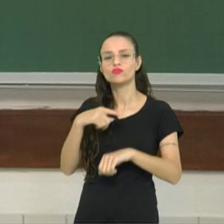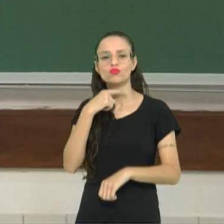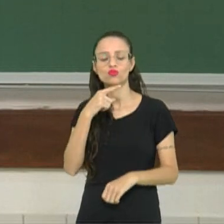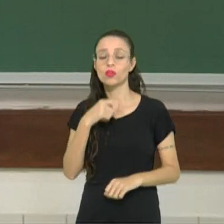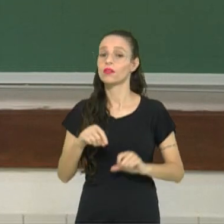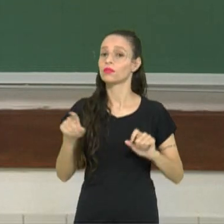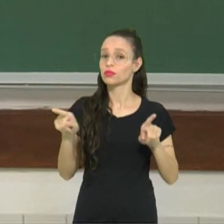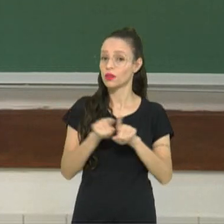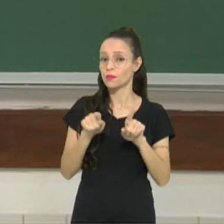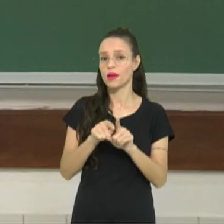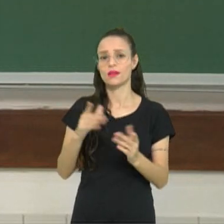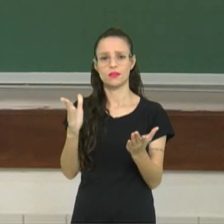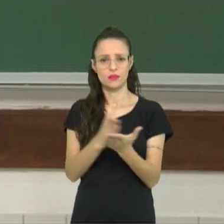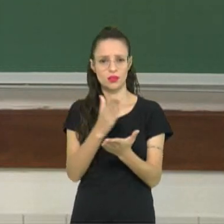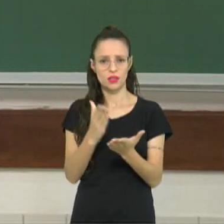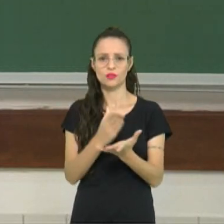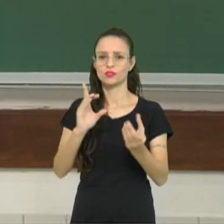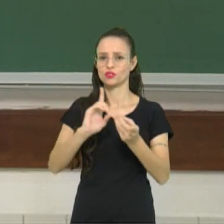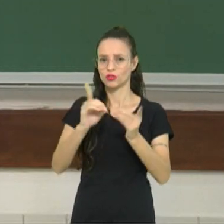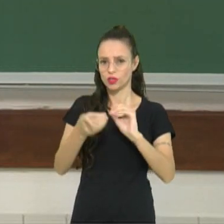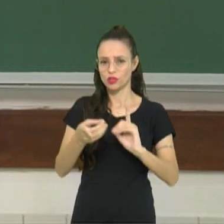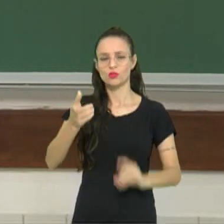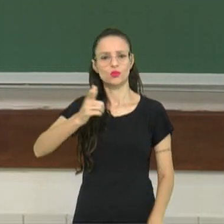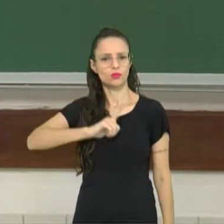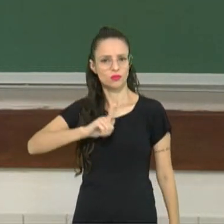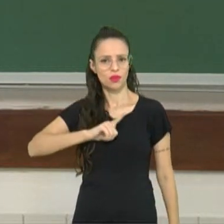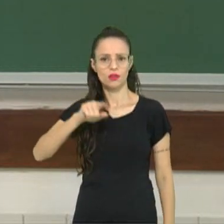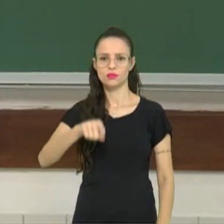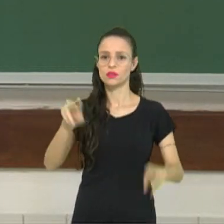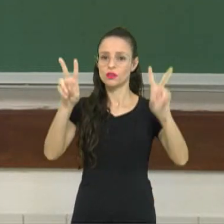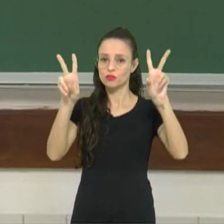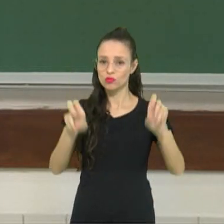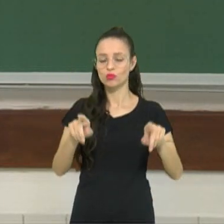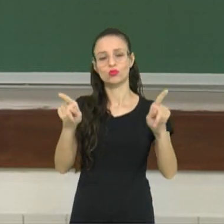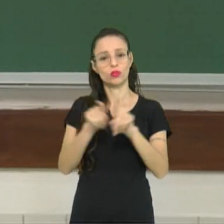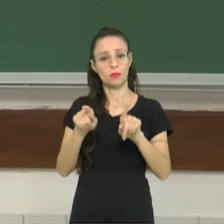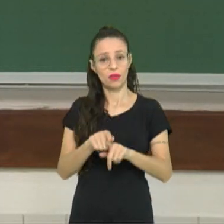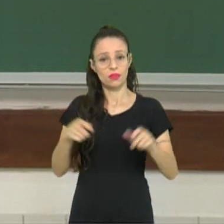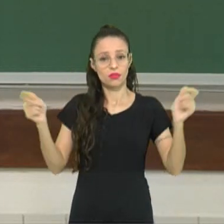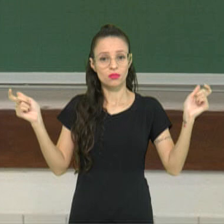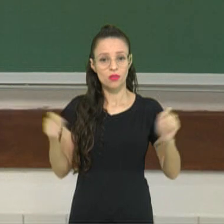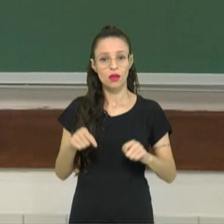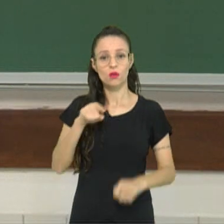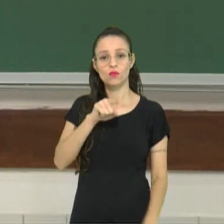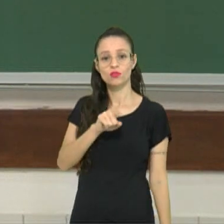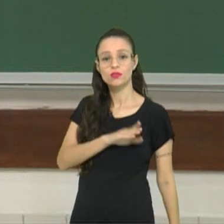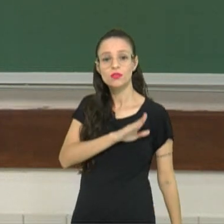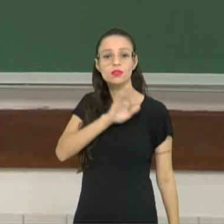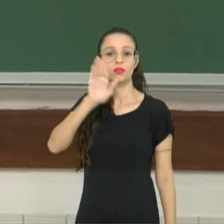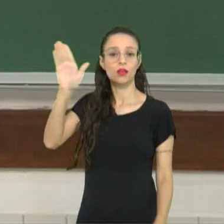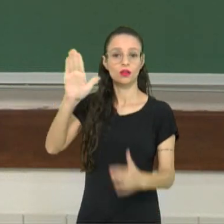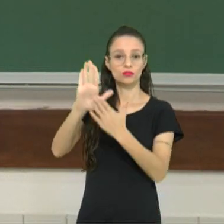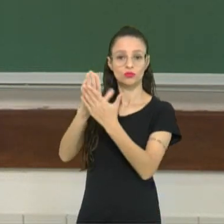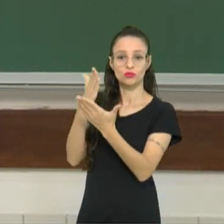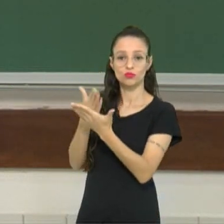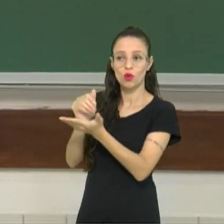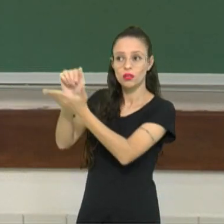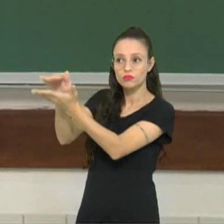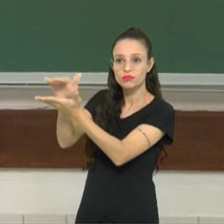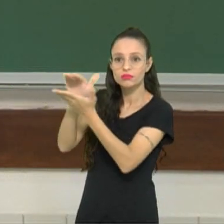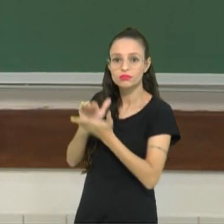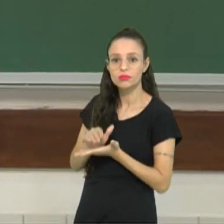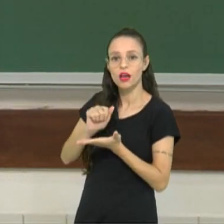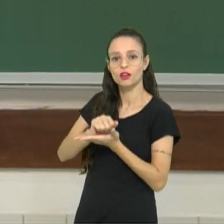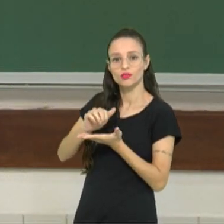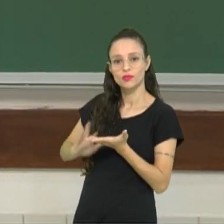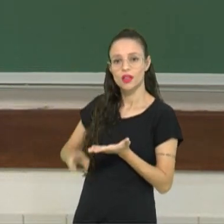livro didático com esse assunto, nosso assunto lá de 1º ano, você tem a possibilidade de buscar nas escolas atividades,